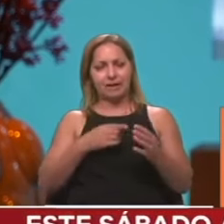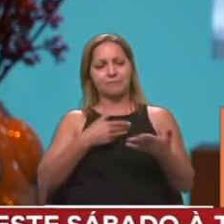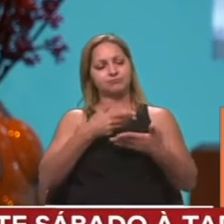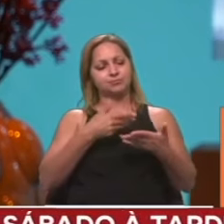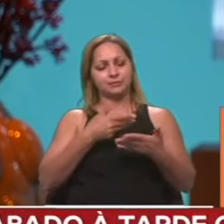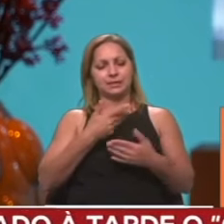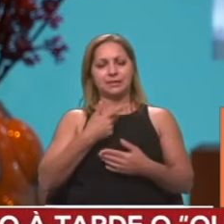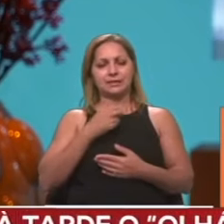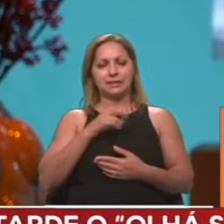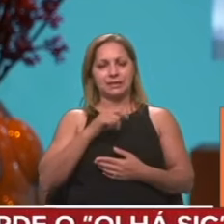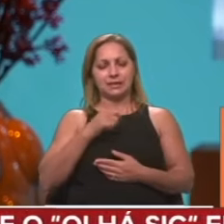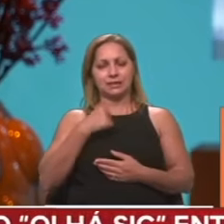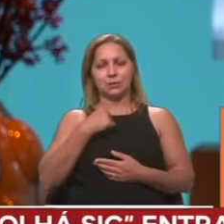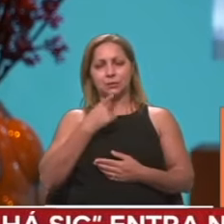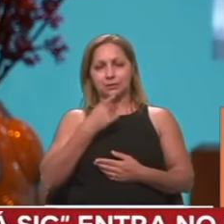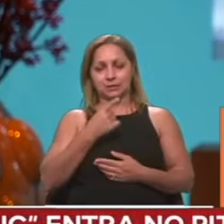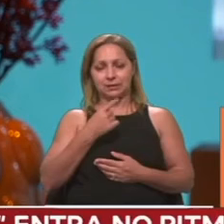que eu falo e por mais coisas que eu falo,